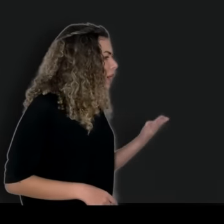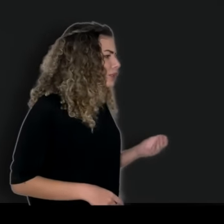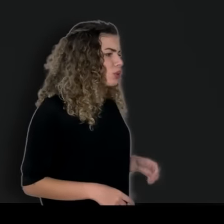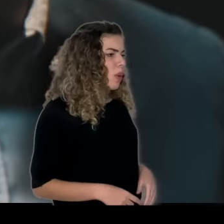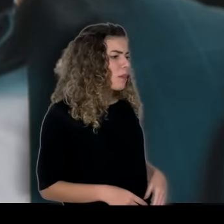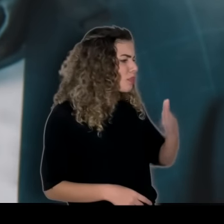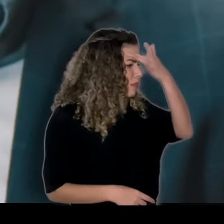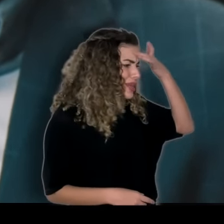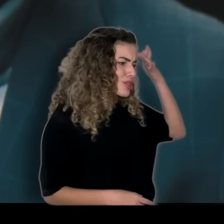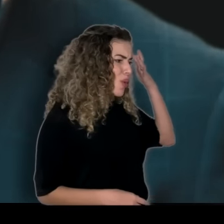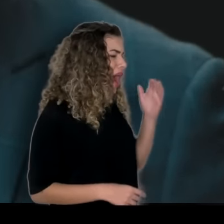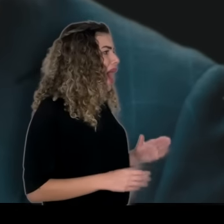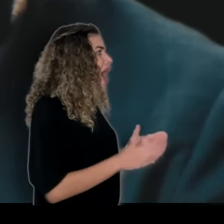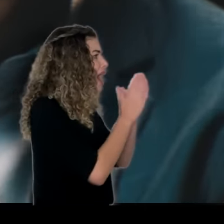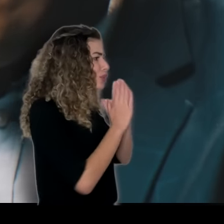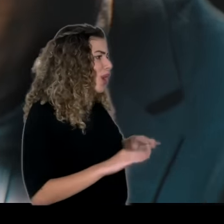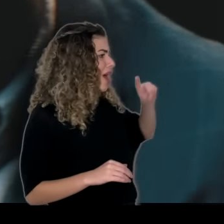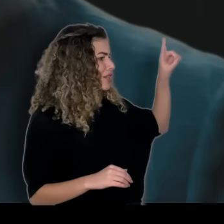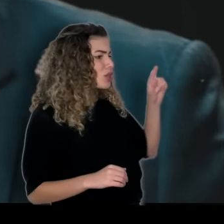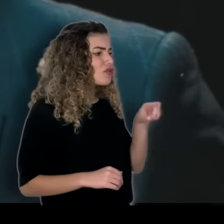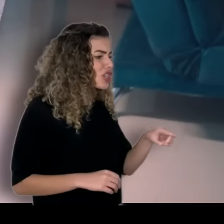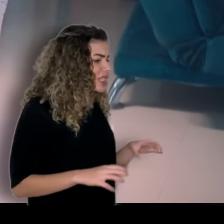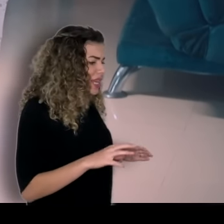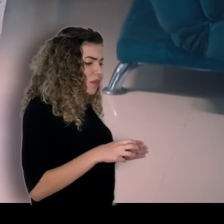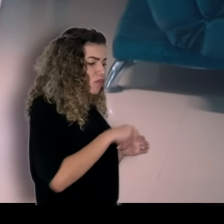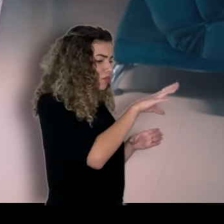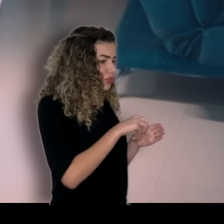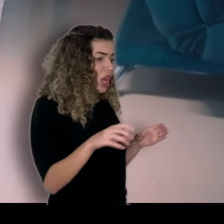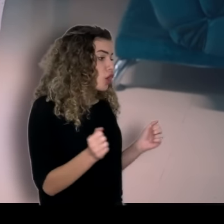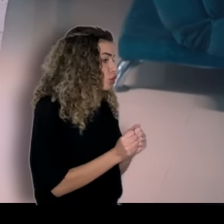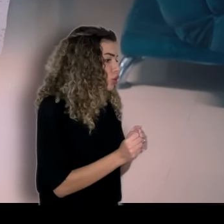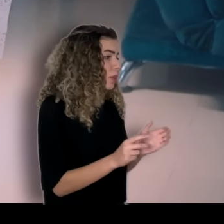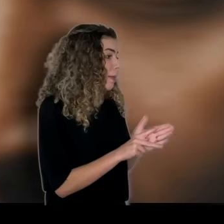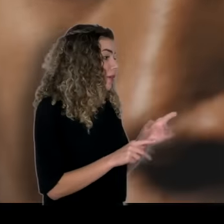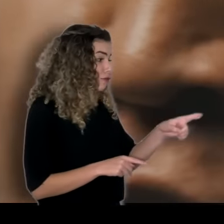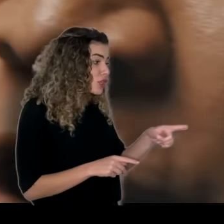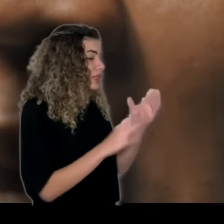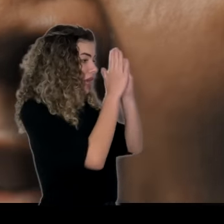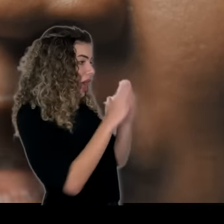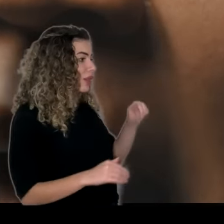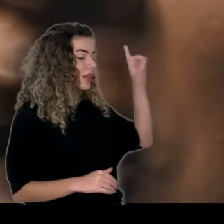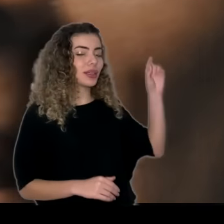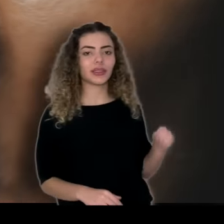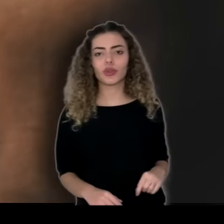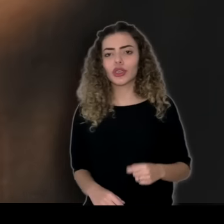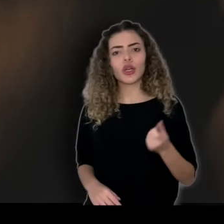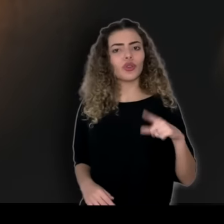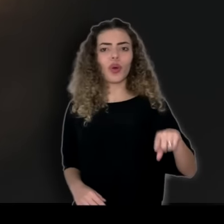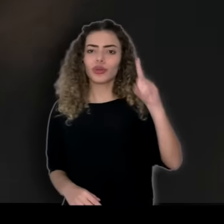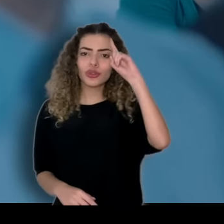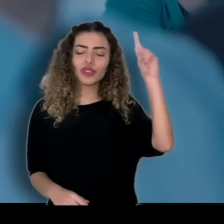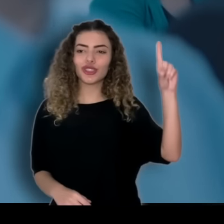papelzinho e joga pro ar É com papel ó filho meu que tu vai adorar No dia seguinte na igreja o